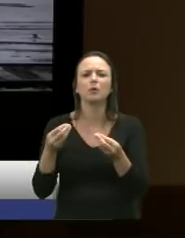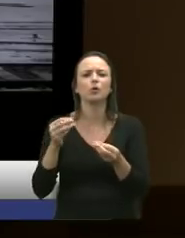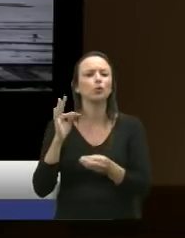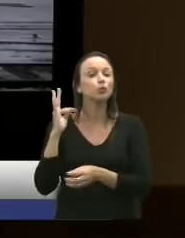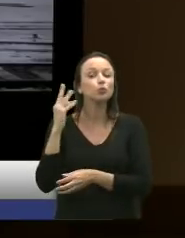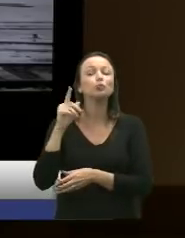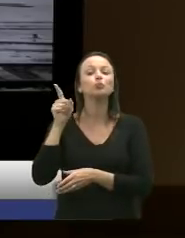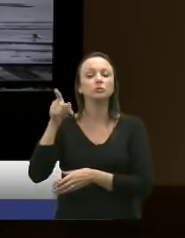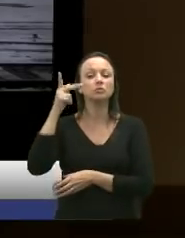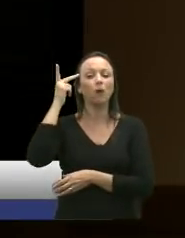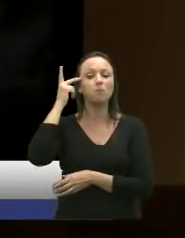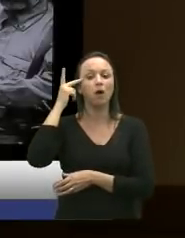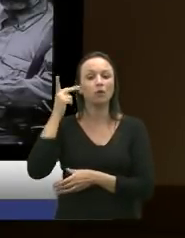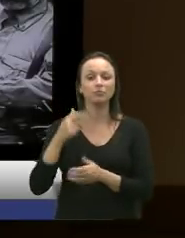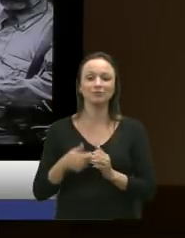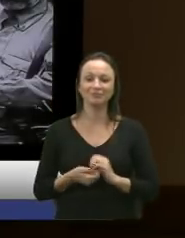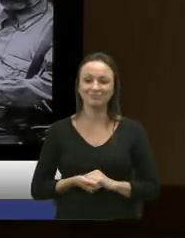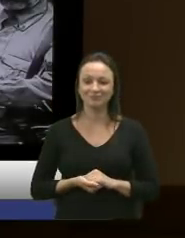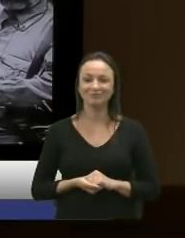Paulo.